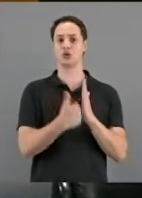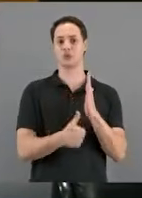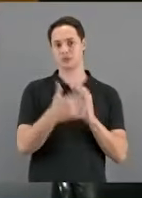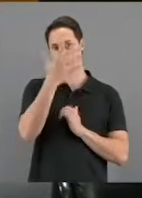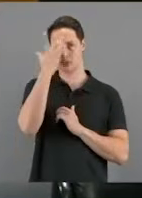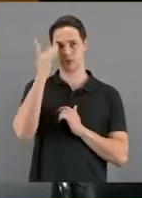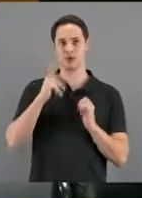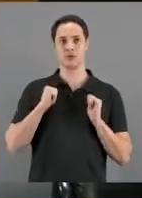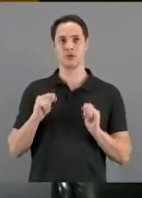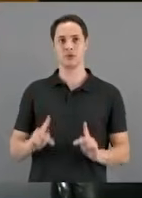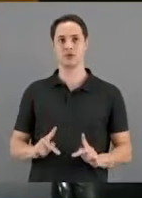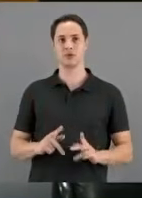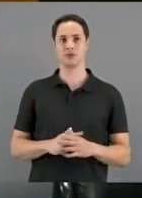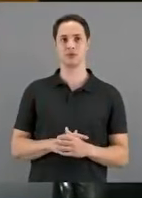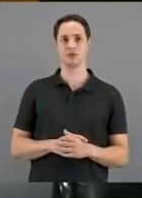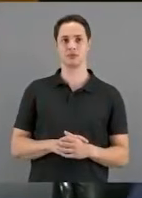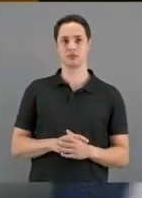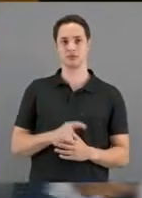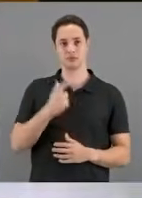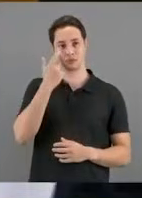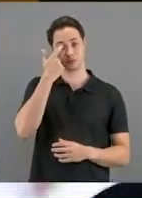aposentados e aposentadas.